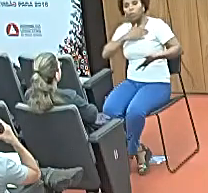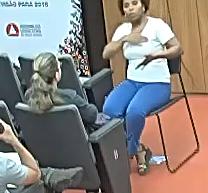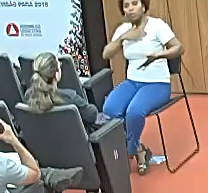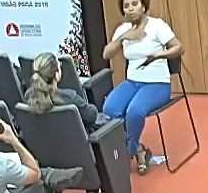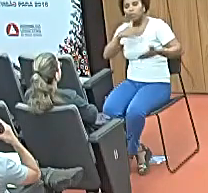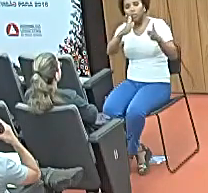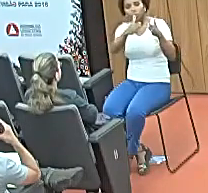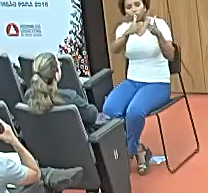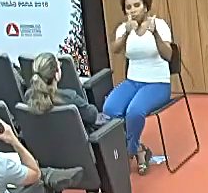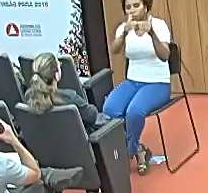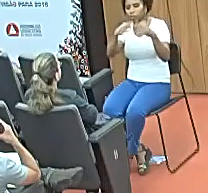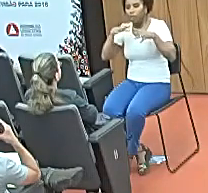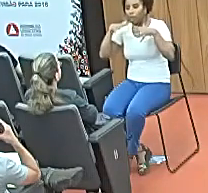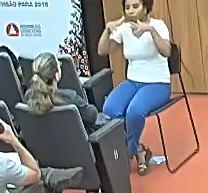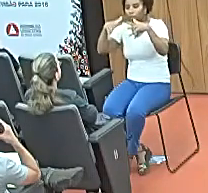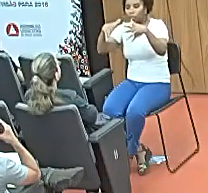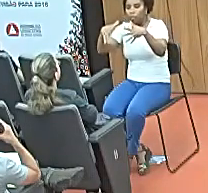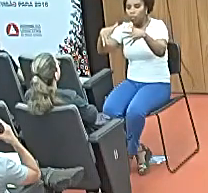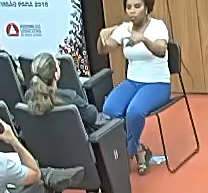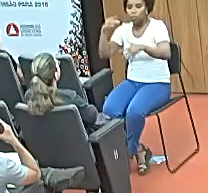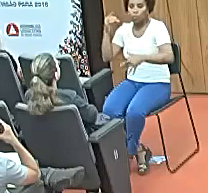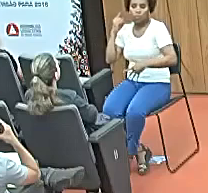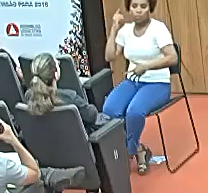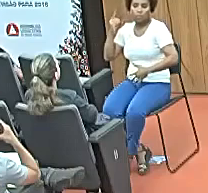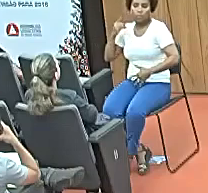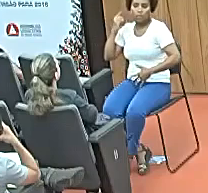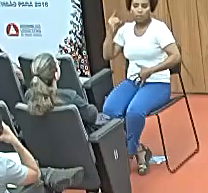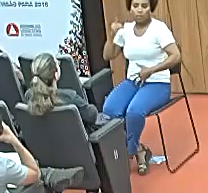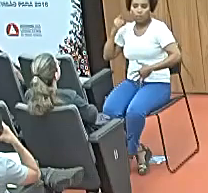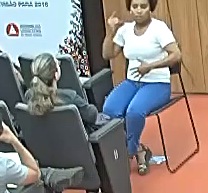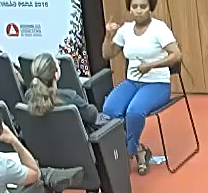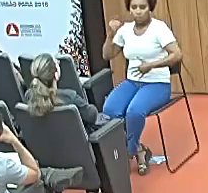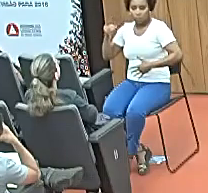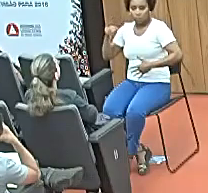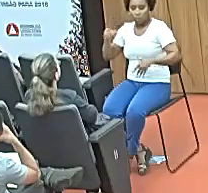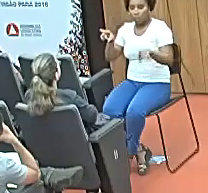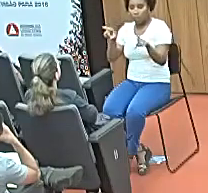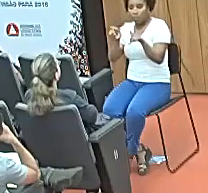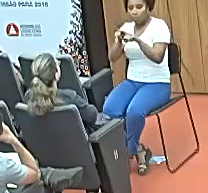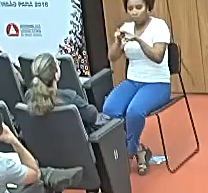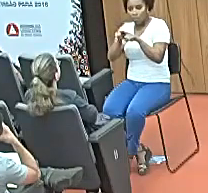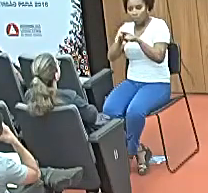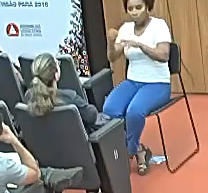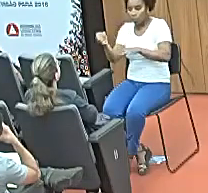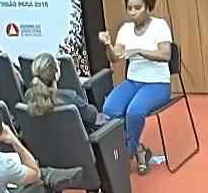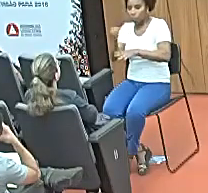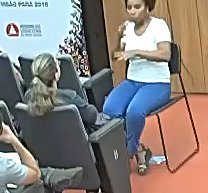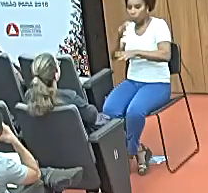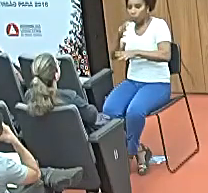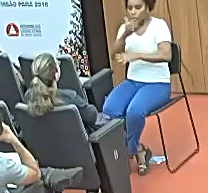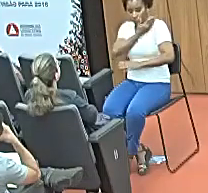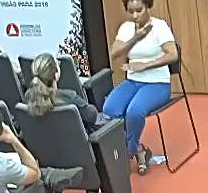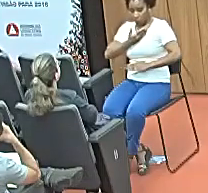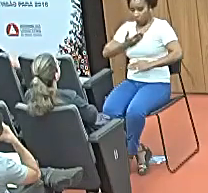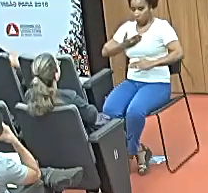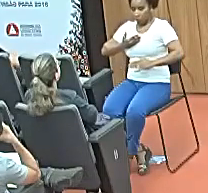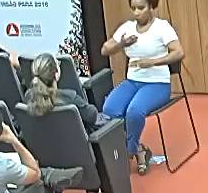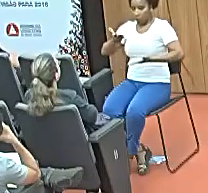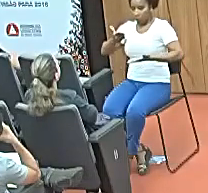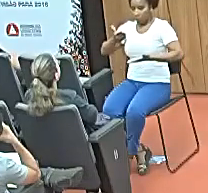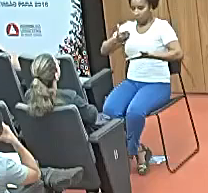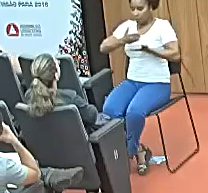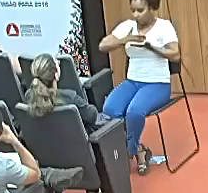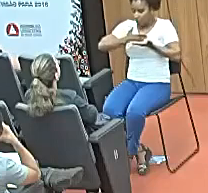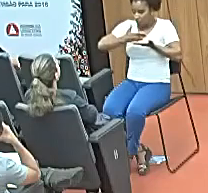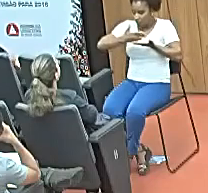é e também o apoio do novo governo que se inicia em 1º de janeiro para priorizar e colocar essas emendas